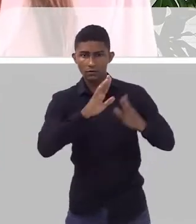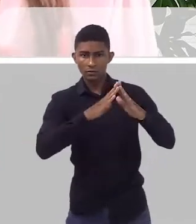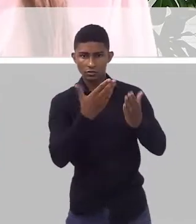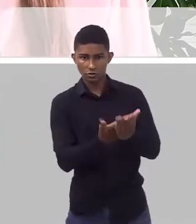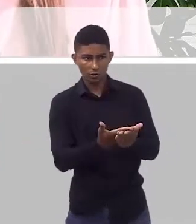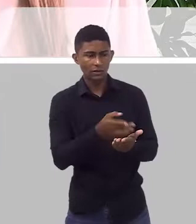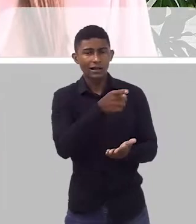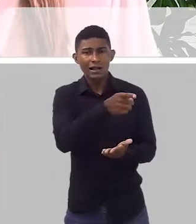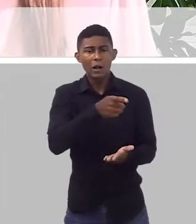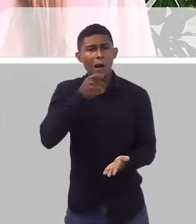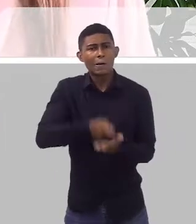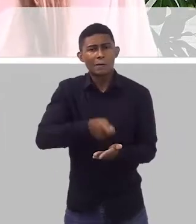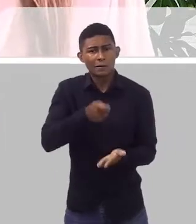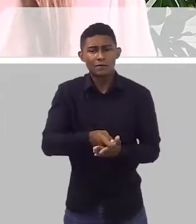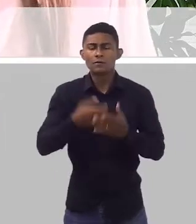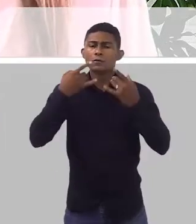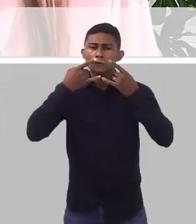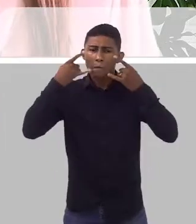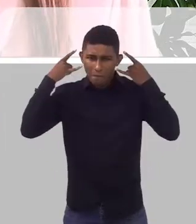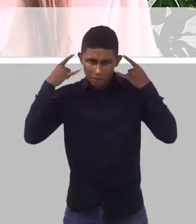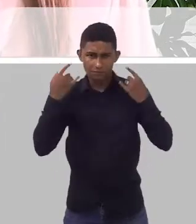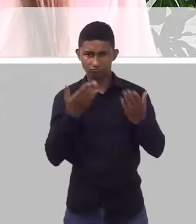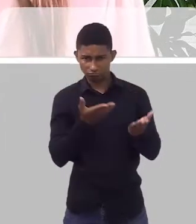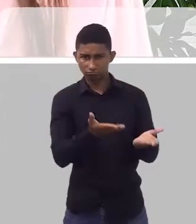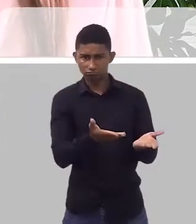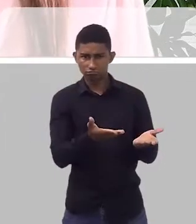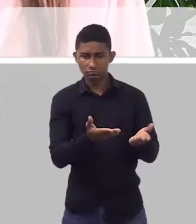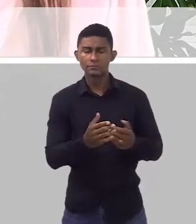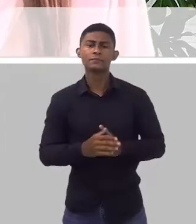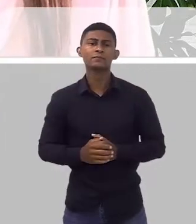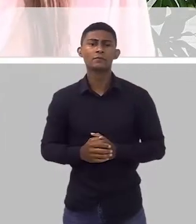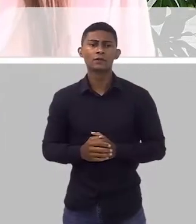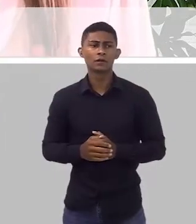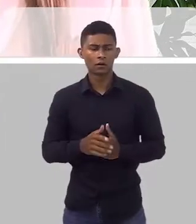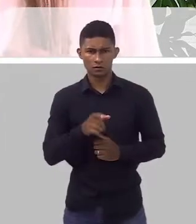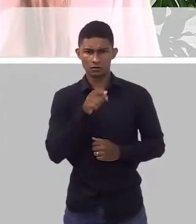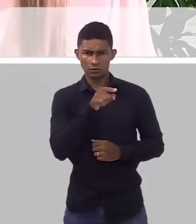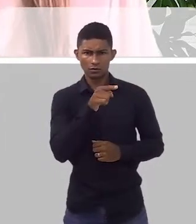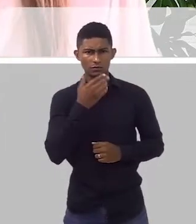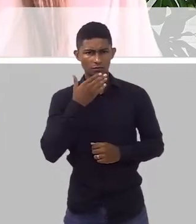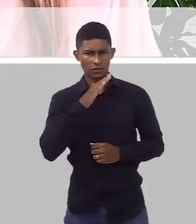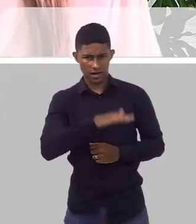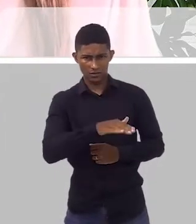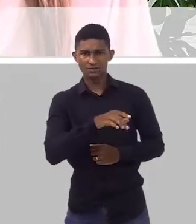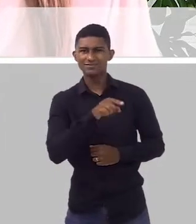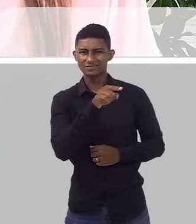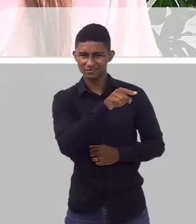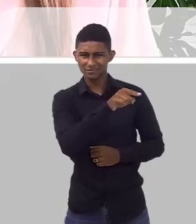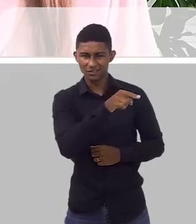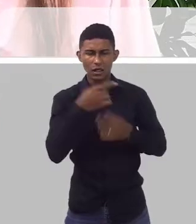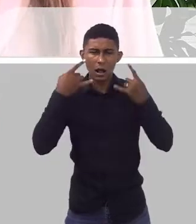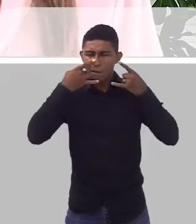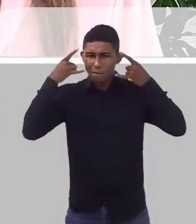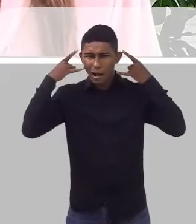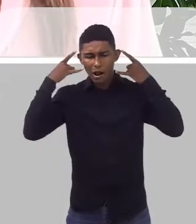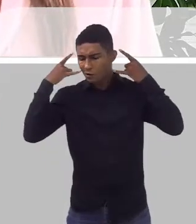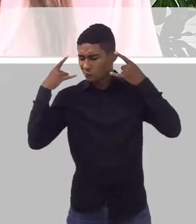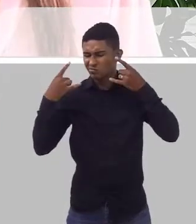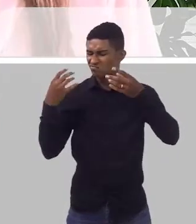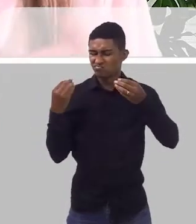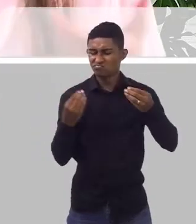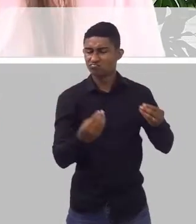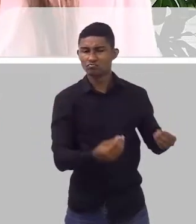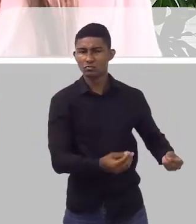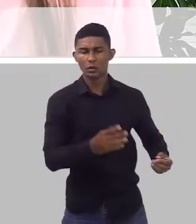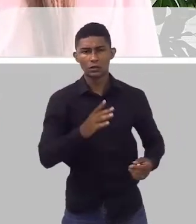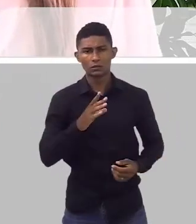é obrigatório o uso de máscara. Isso pode ser um risco maior a criança ficar sem a máscara, muito